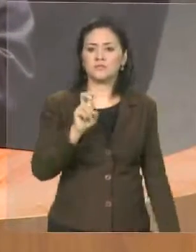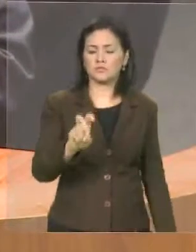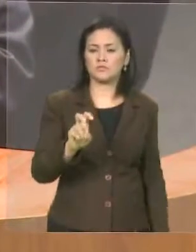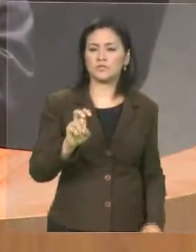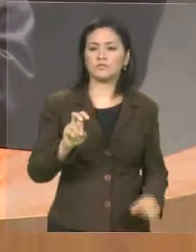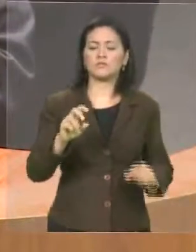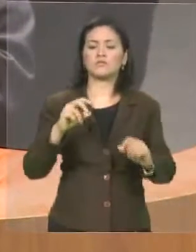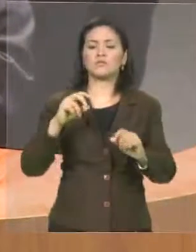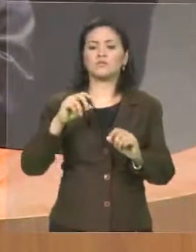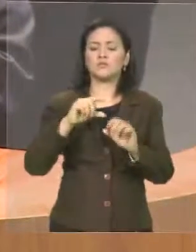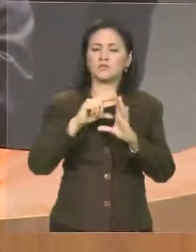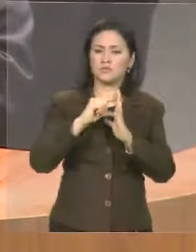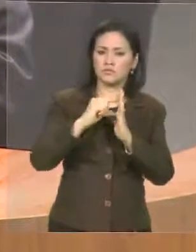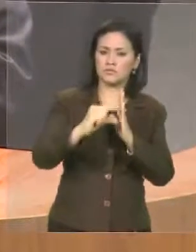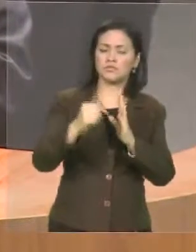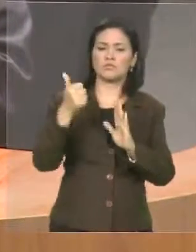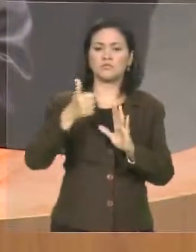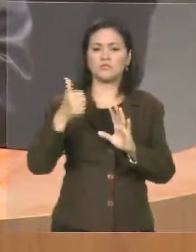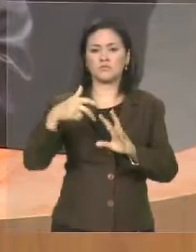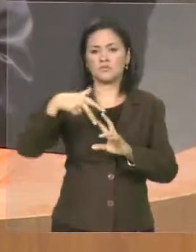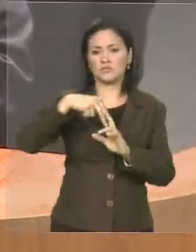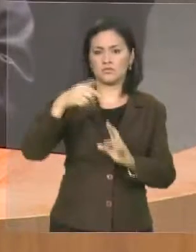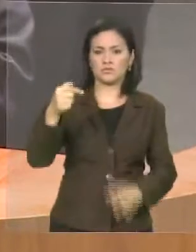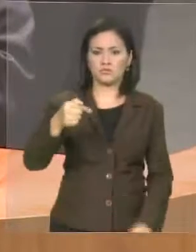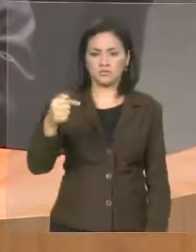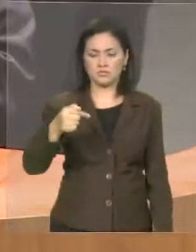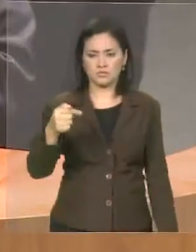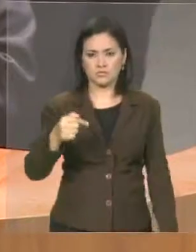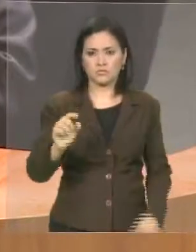7º da Constituição Federal.